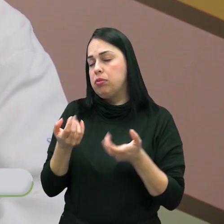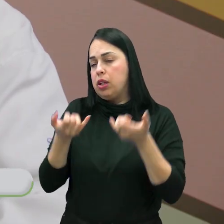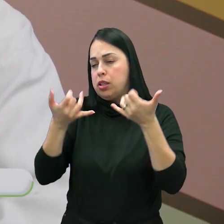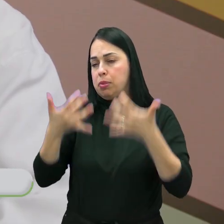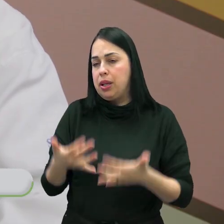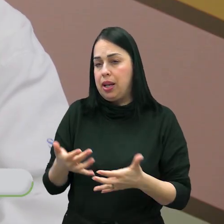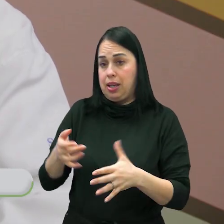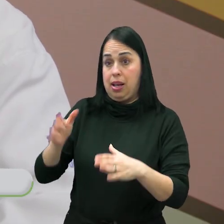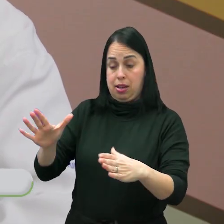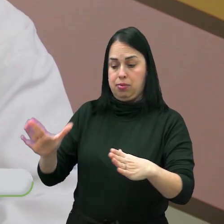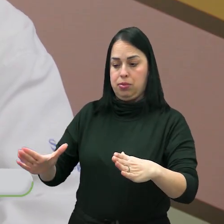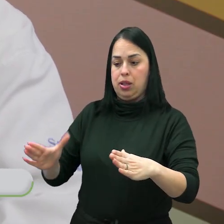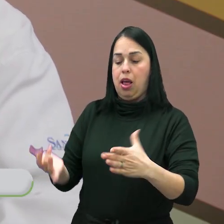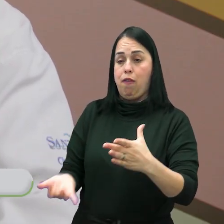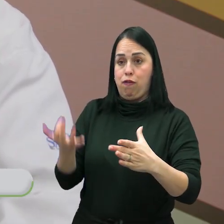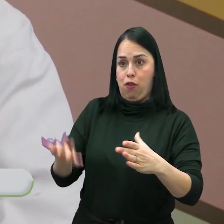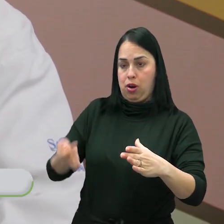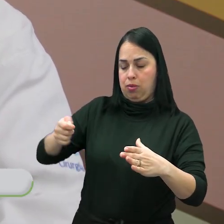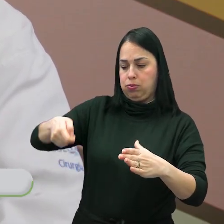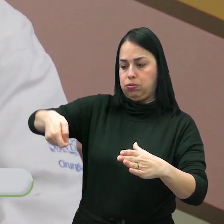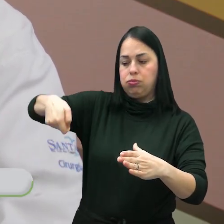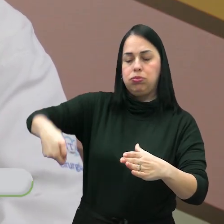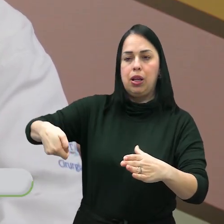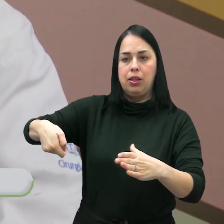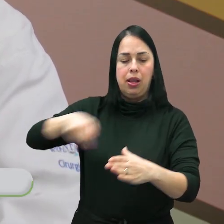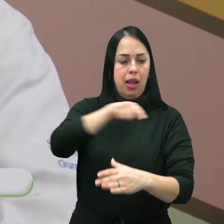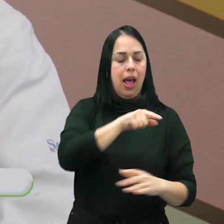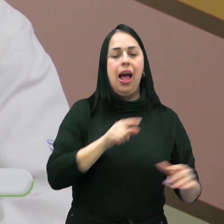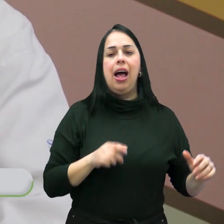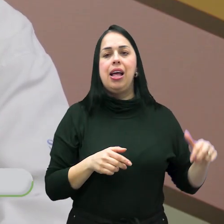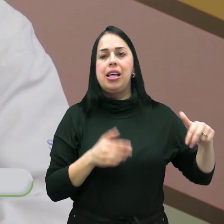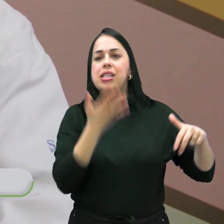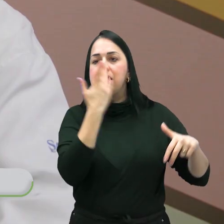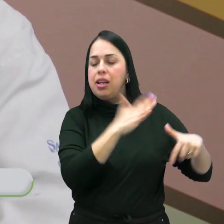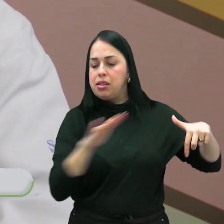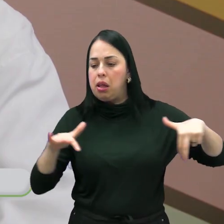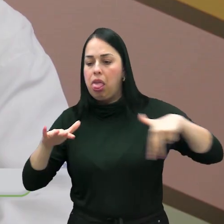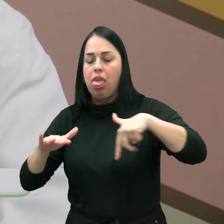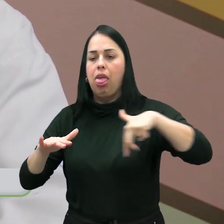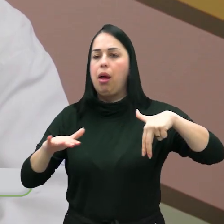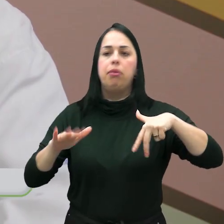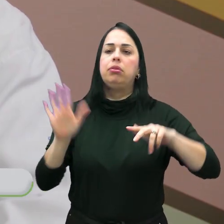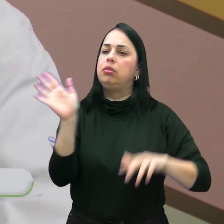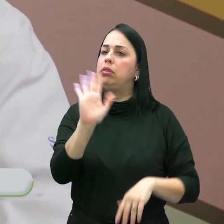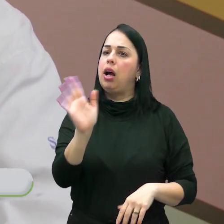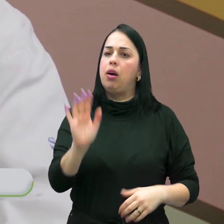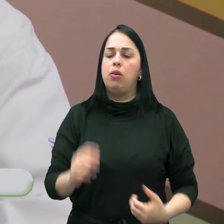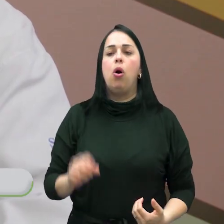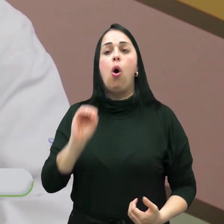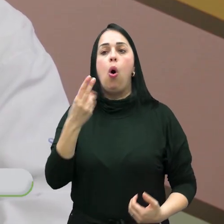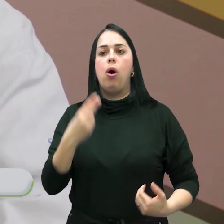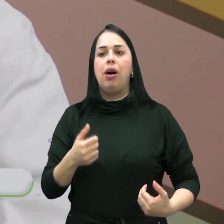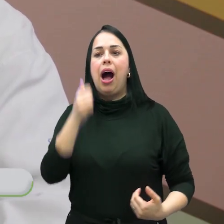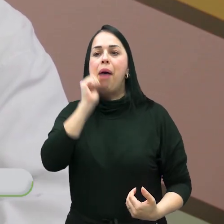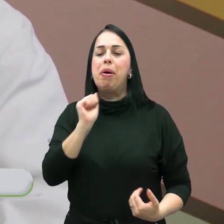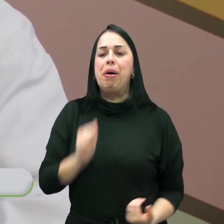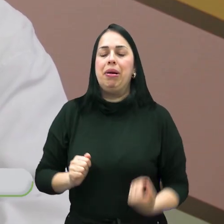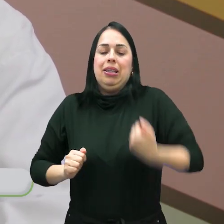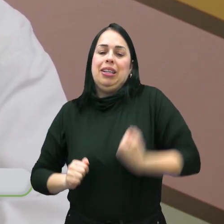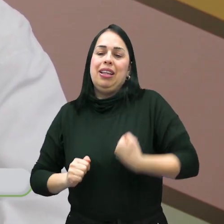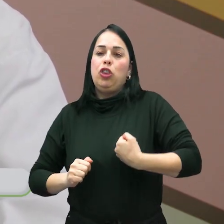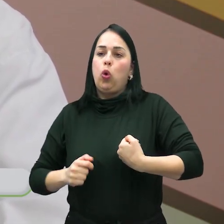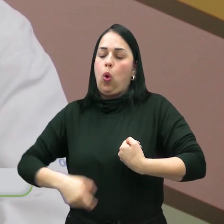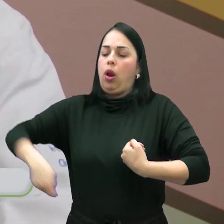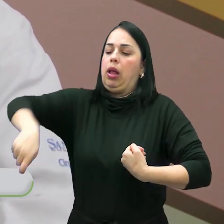o fogão, alguém fazendo comida, o fogão está ligado, não é um lugar para a criança ficar. Muitas vezes, mesmo no colo da mãe, a